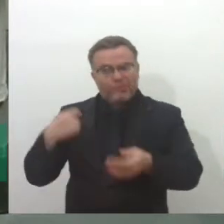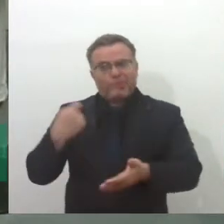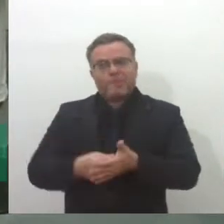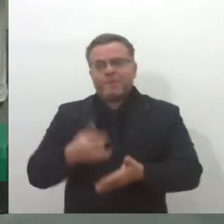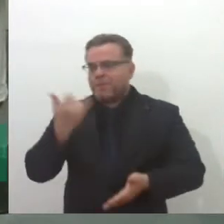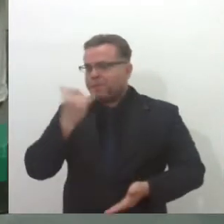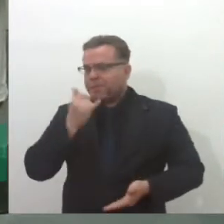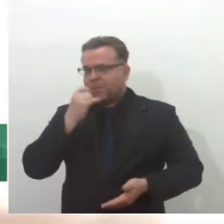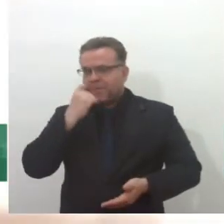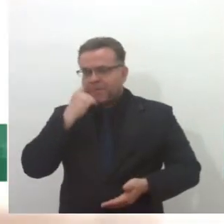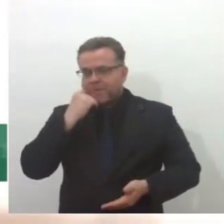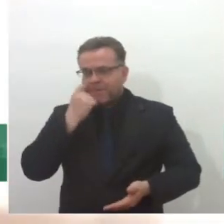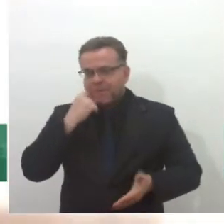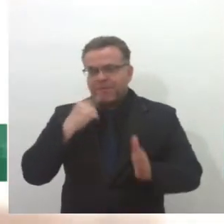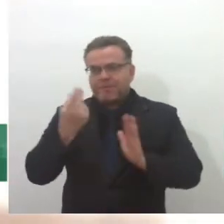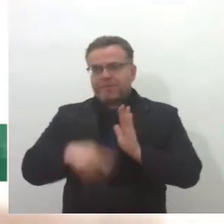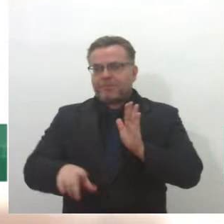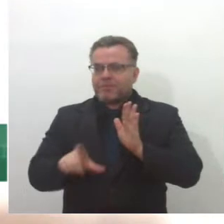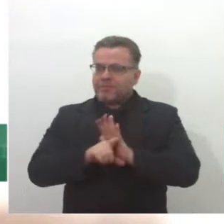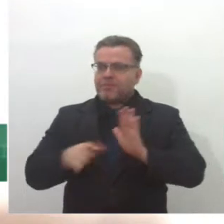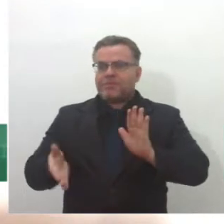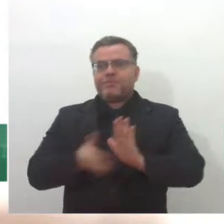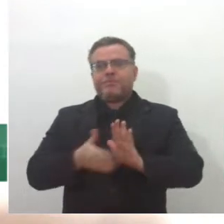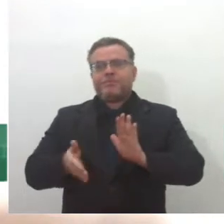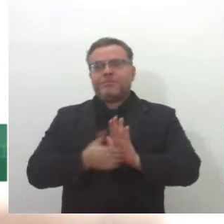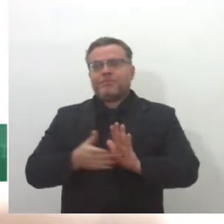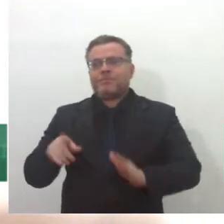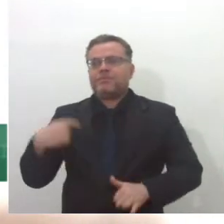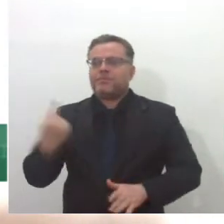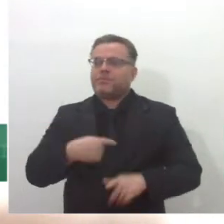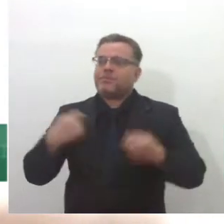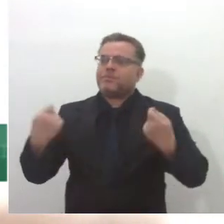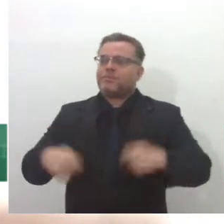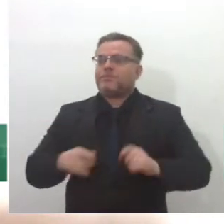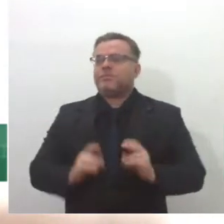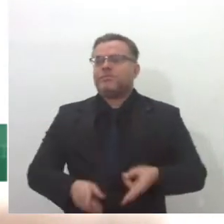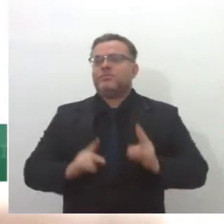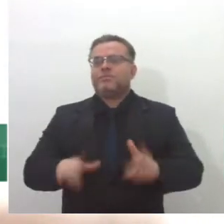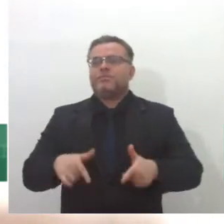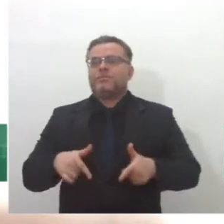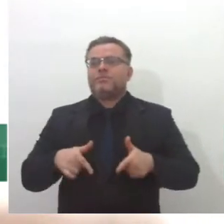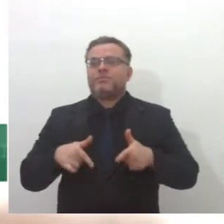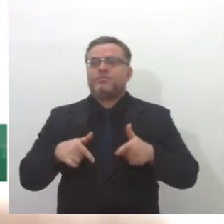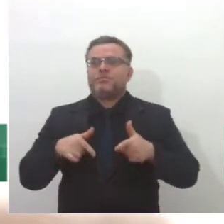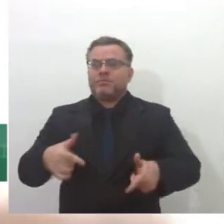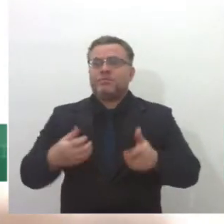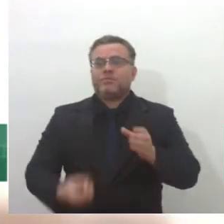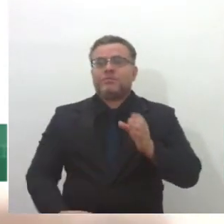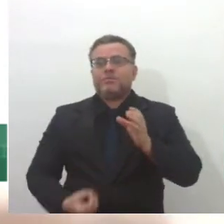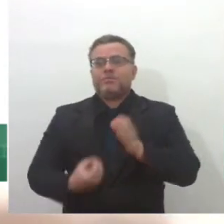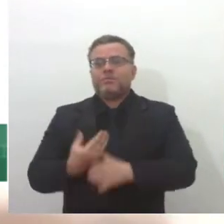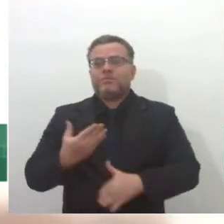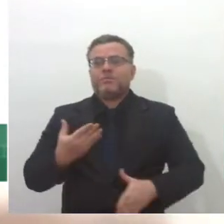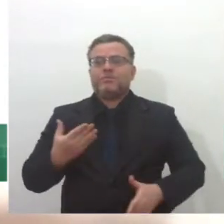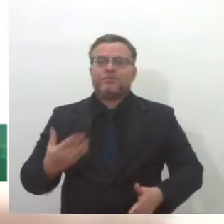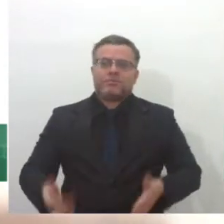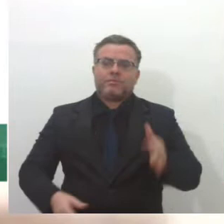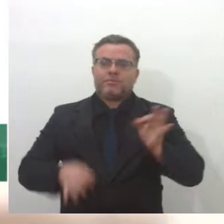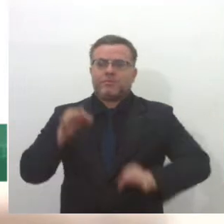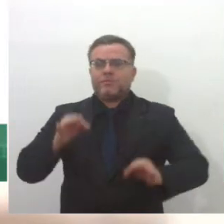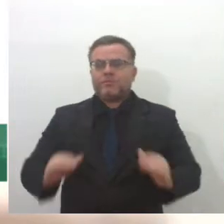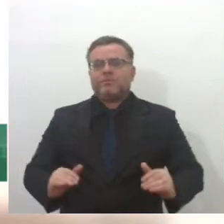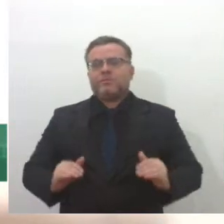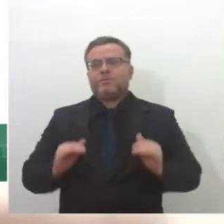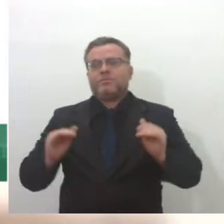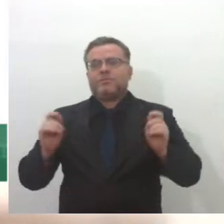propõe, a gente primeiro tem que buscar a origem da decisão do STF, que decidiu